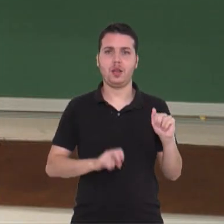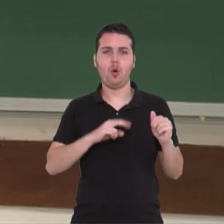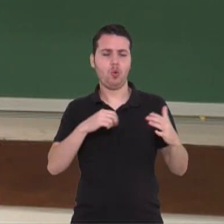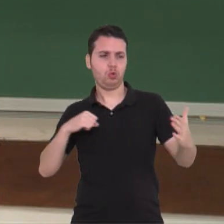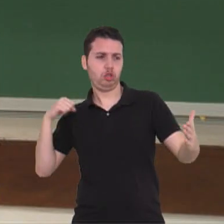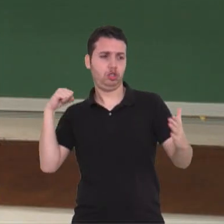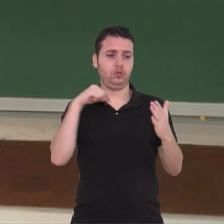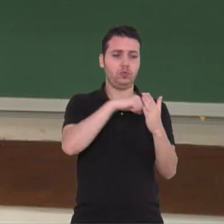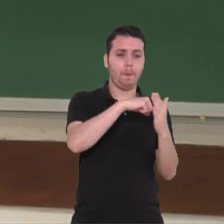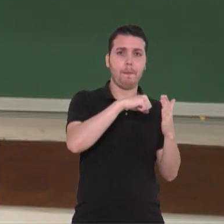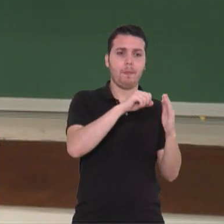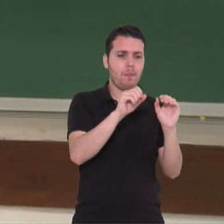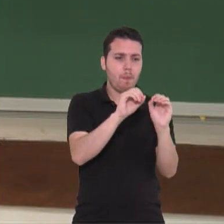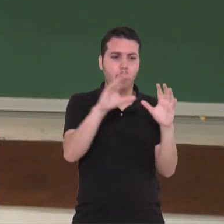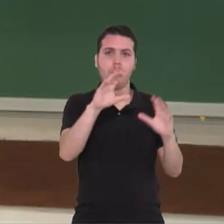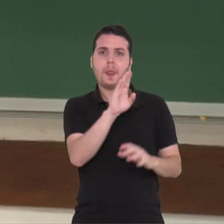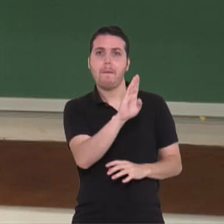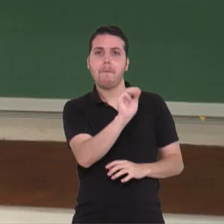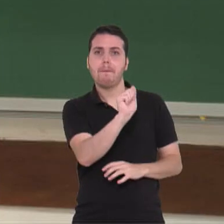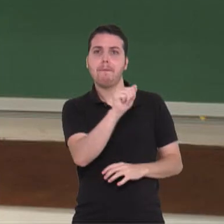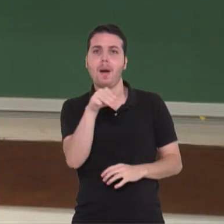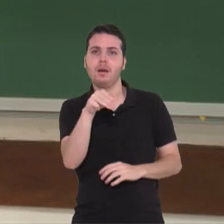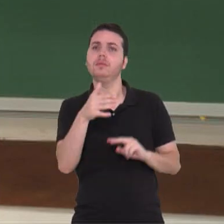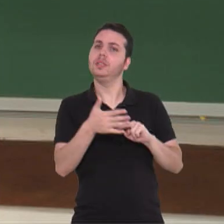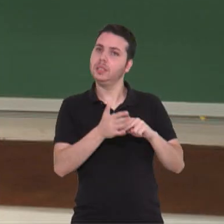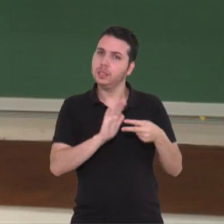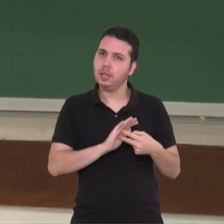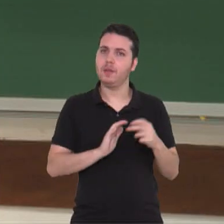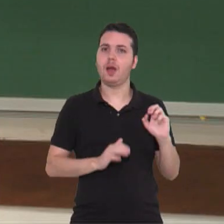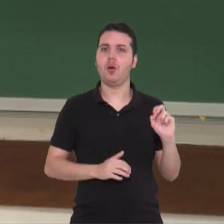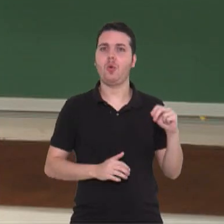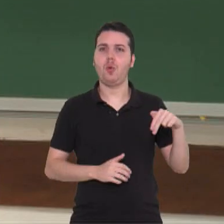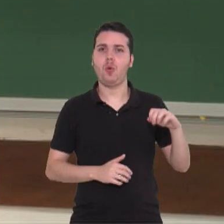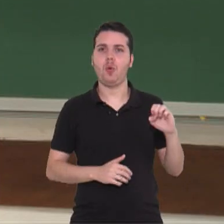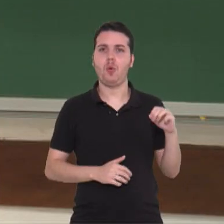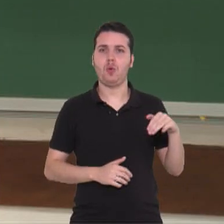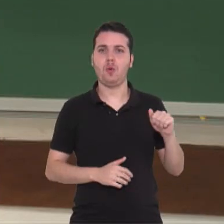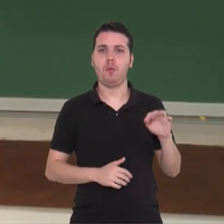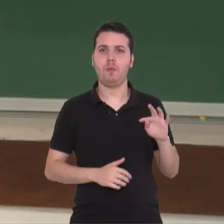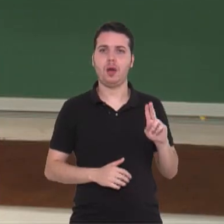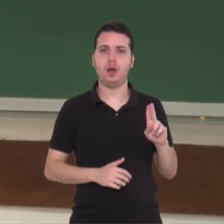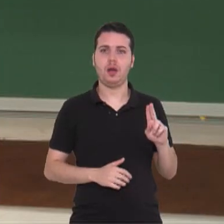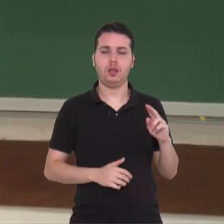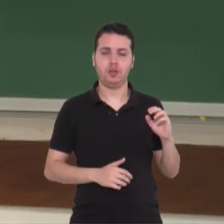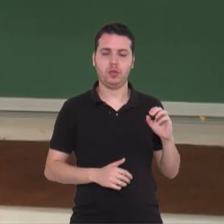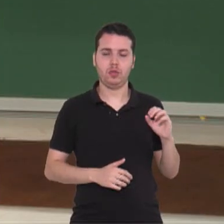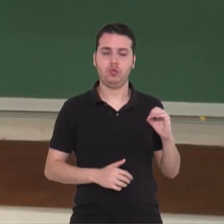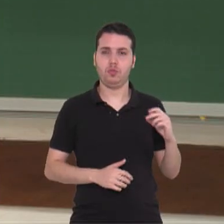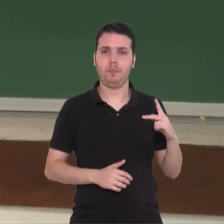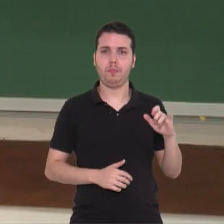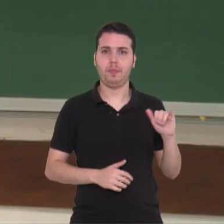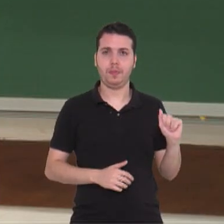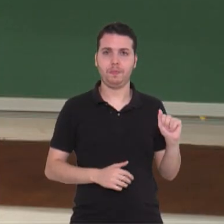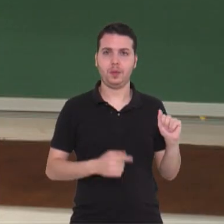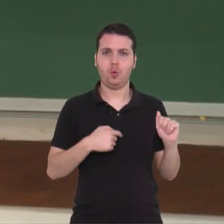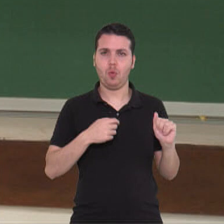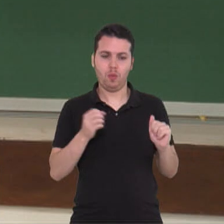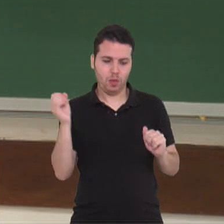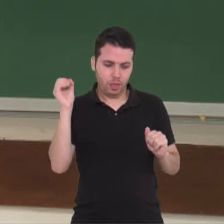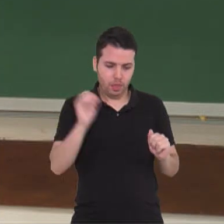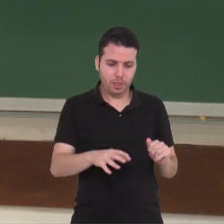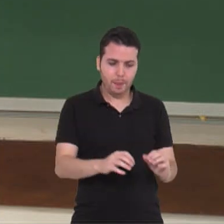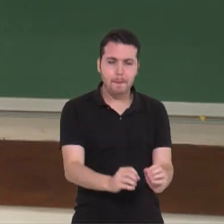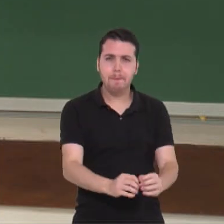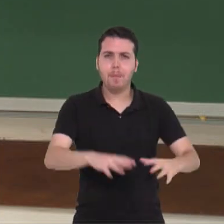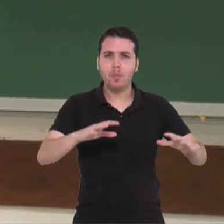lá o bam, é a onomatopeia. Estourei uma bomba, bombinha ali, tum, pum, é uma onomatopeia.